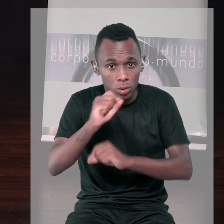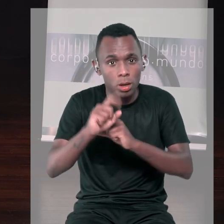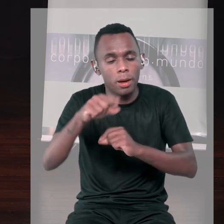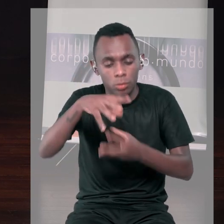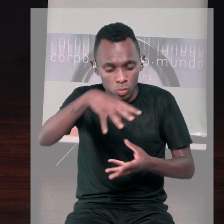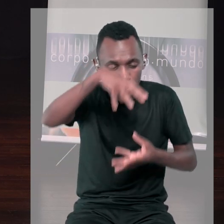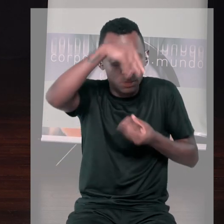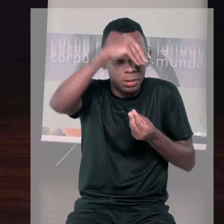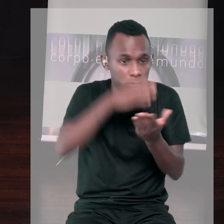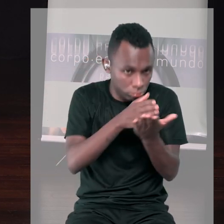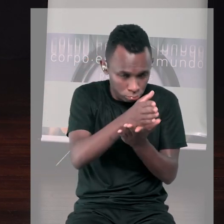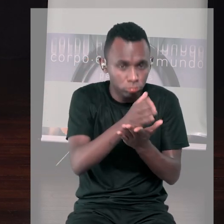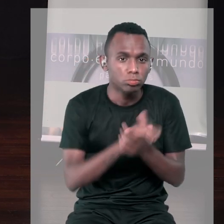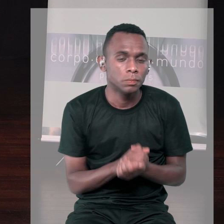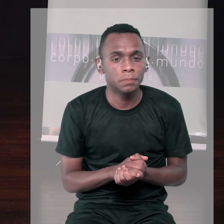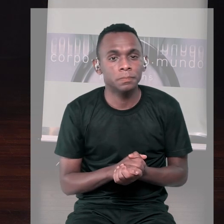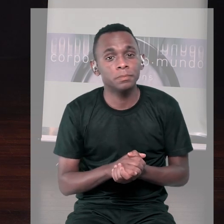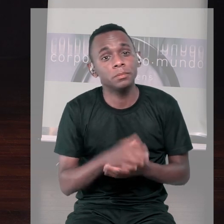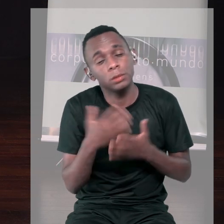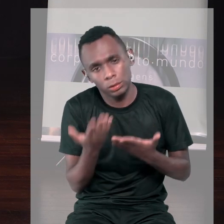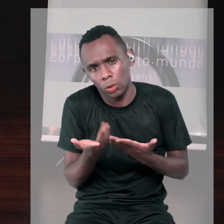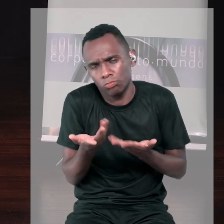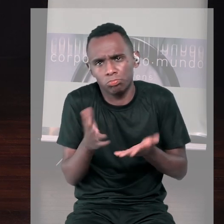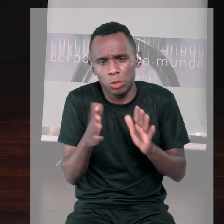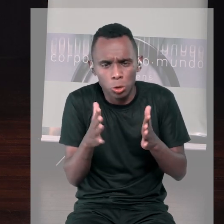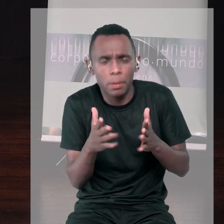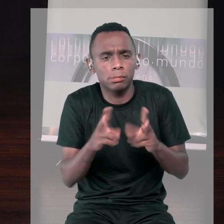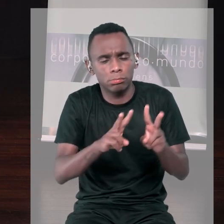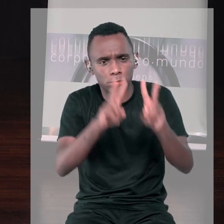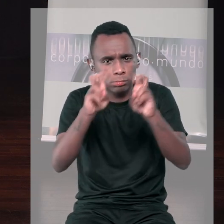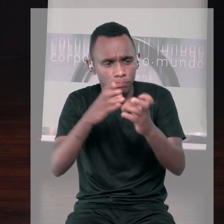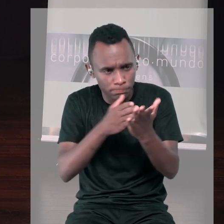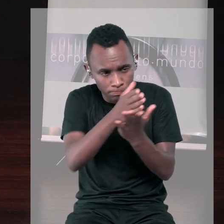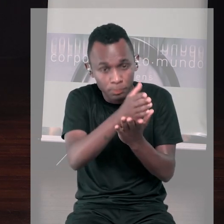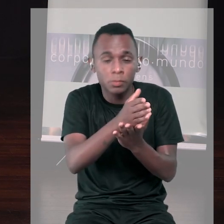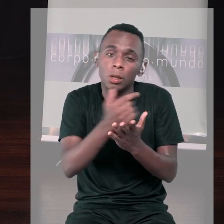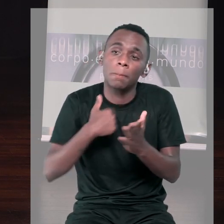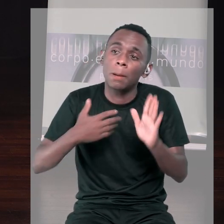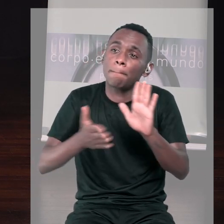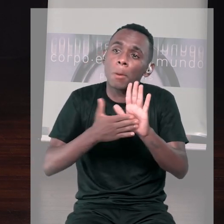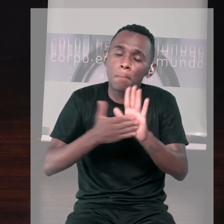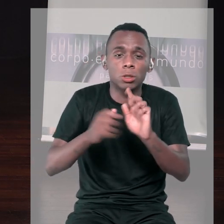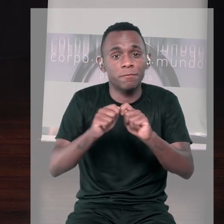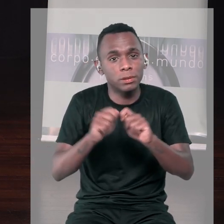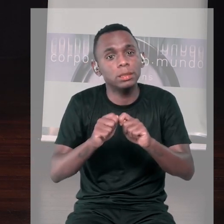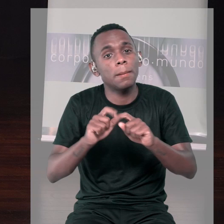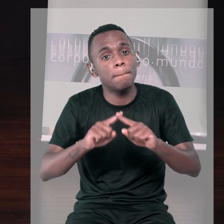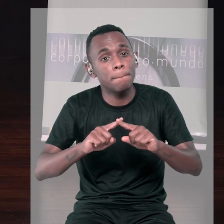espírito. Então, seria algo em torno da noção de espírito que eu procurei fazer, mas